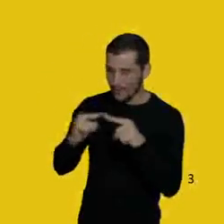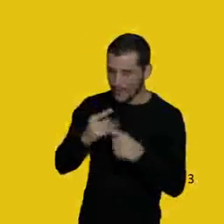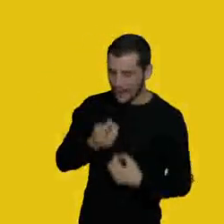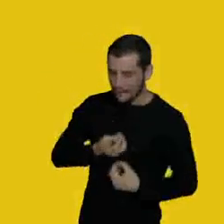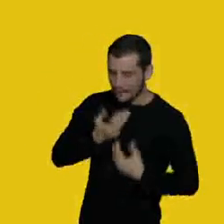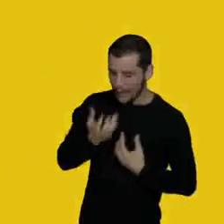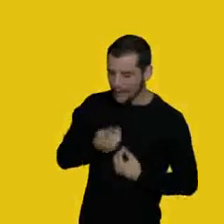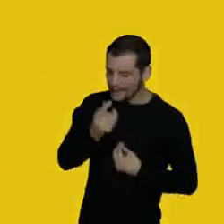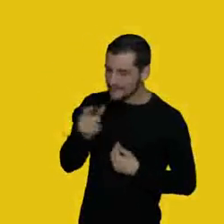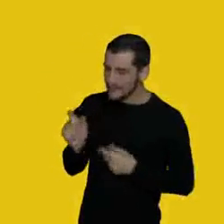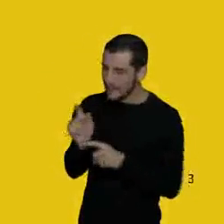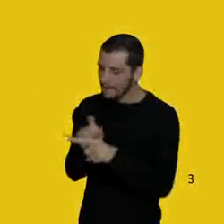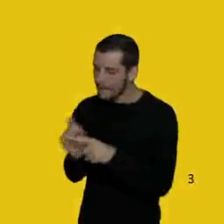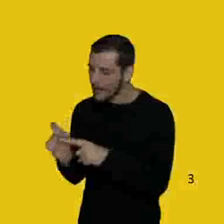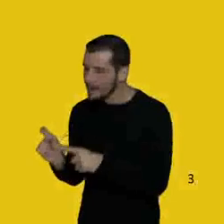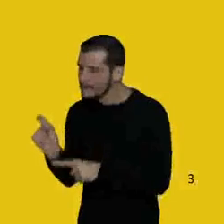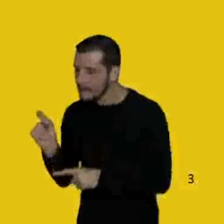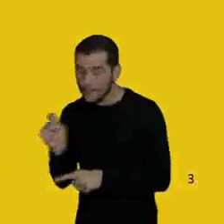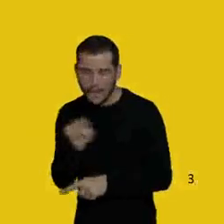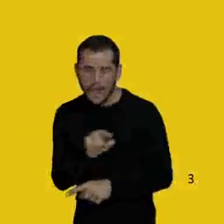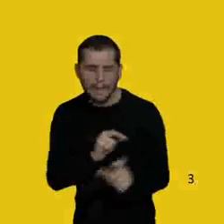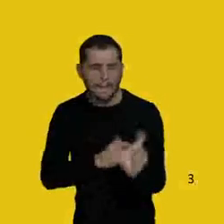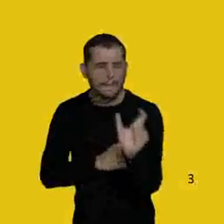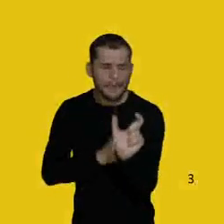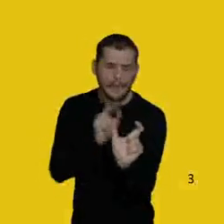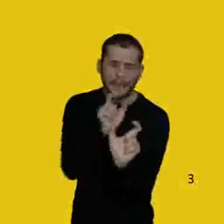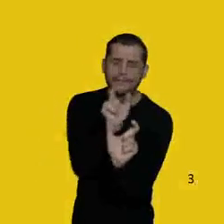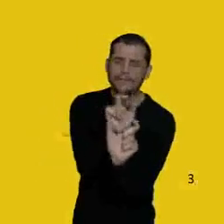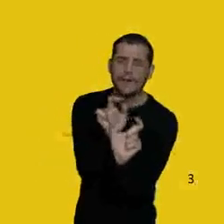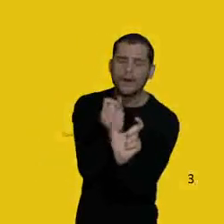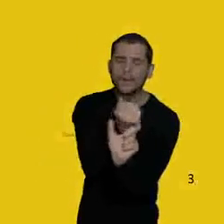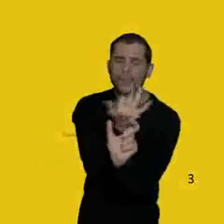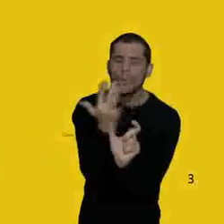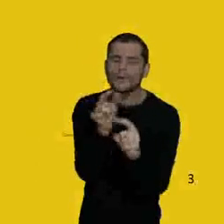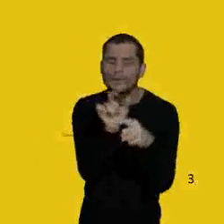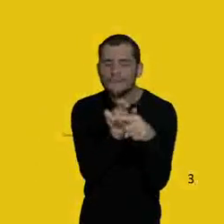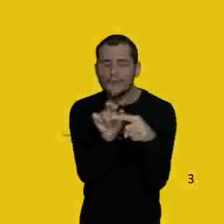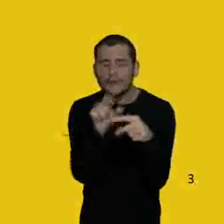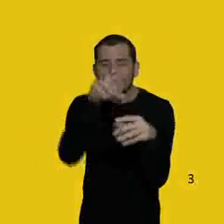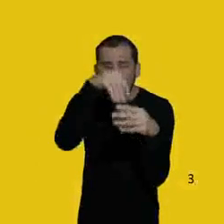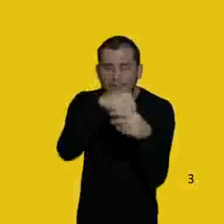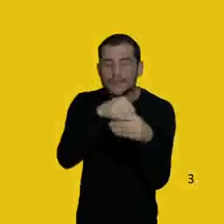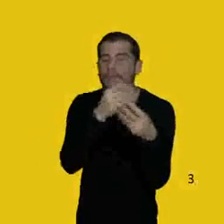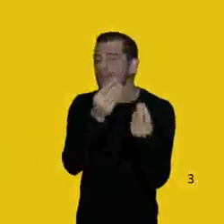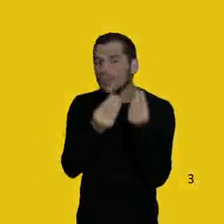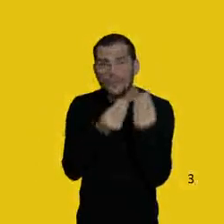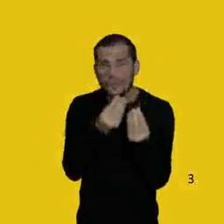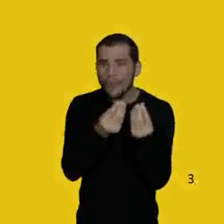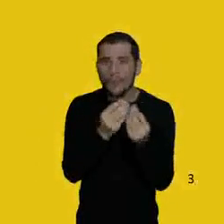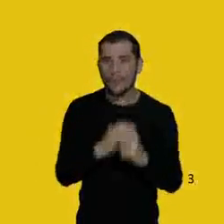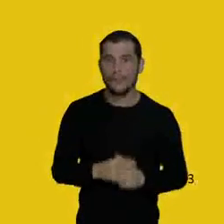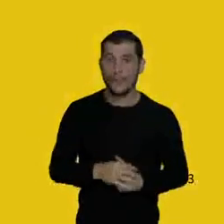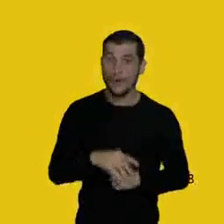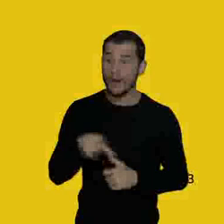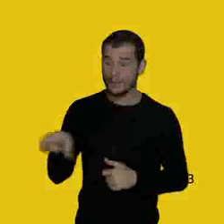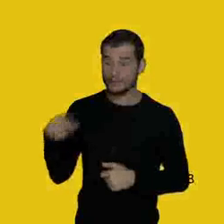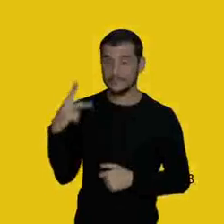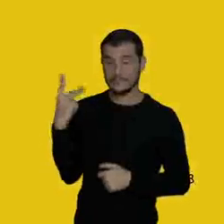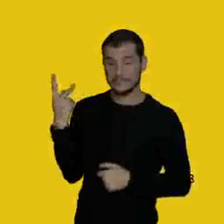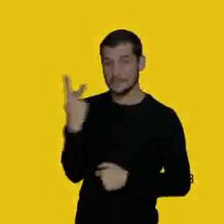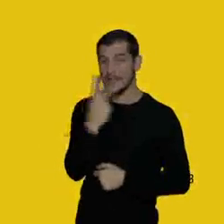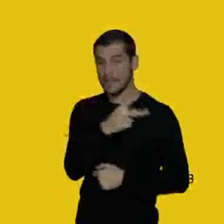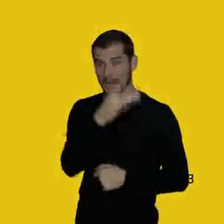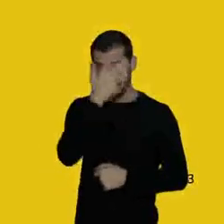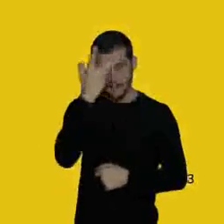Eh quantas Quantos fonemas tem a palavra a minha pesquisa eu faço com criança